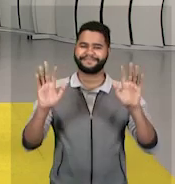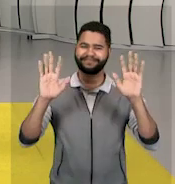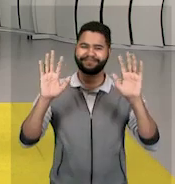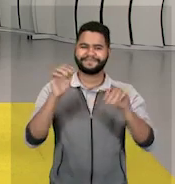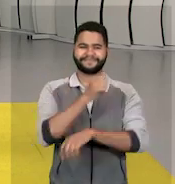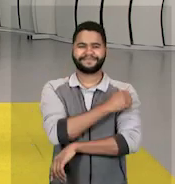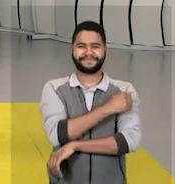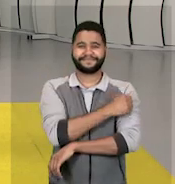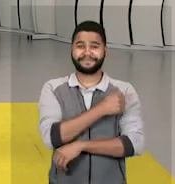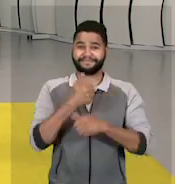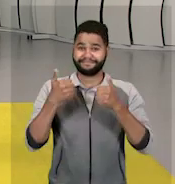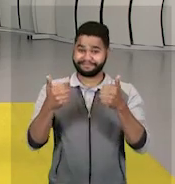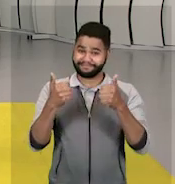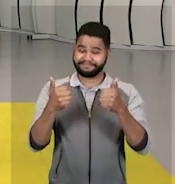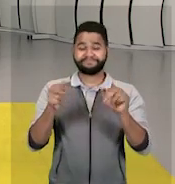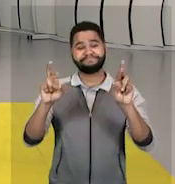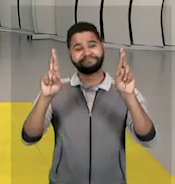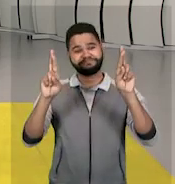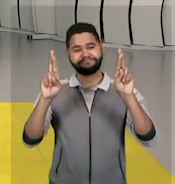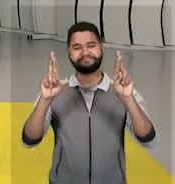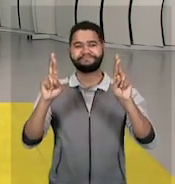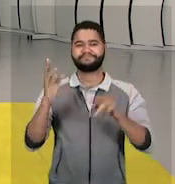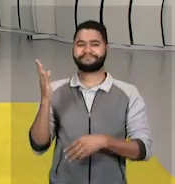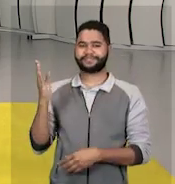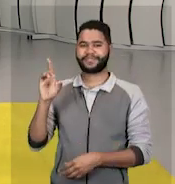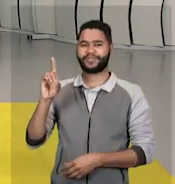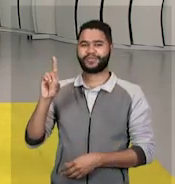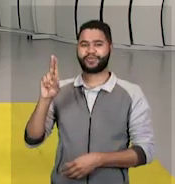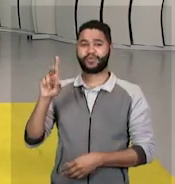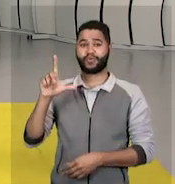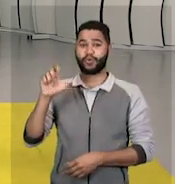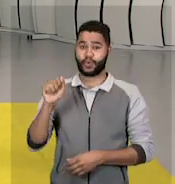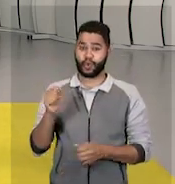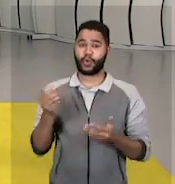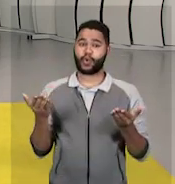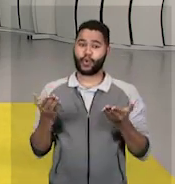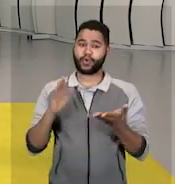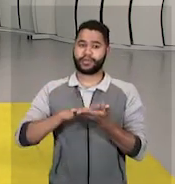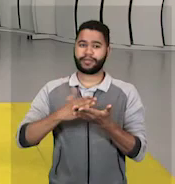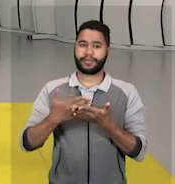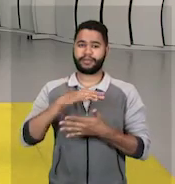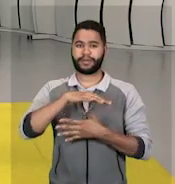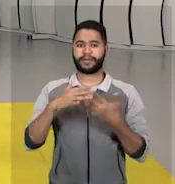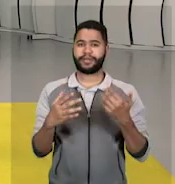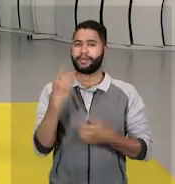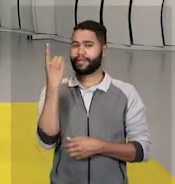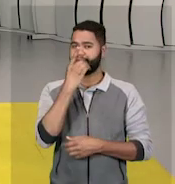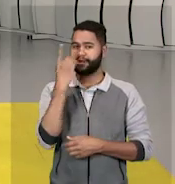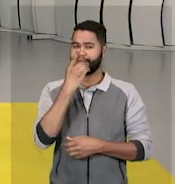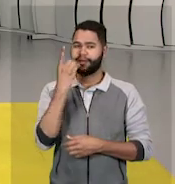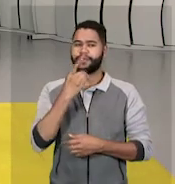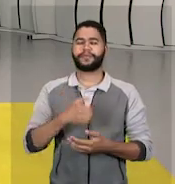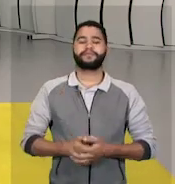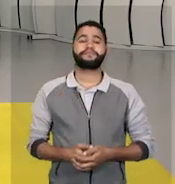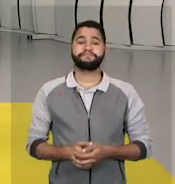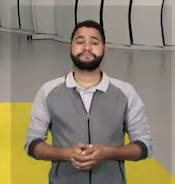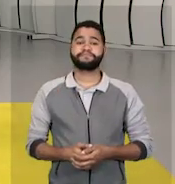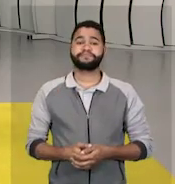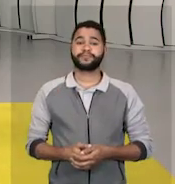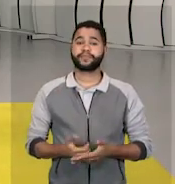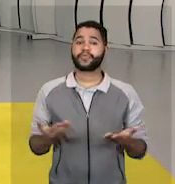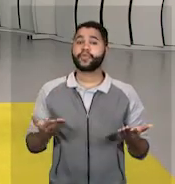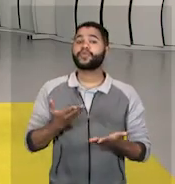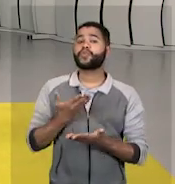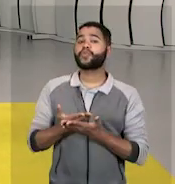aluno, tudo bem com você? Espero que sim. Meu nome é Douglas, estamos hoje com o nosso intérprete Daniel, que irá nos auxiliar, e nós iremos